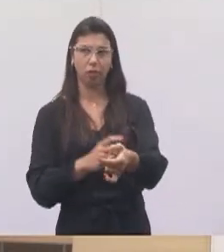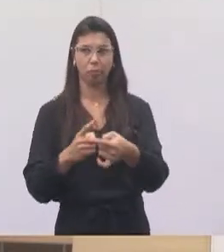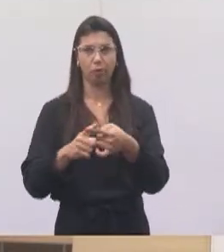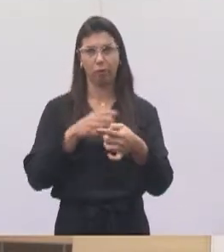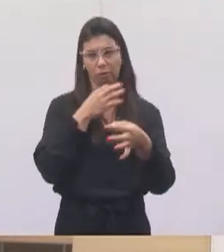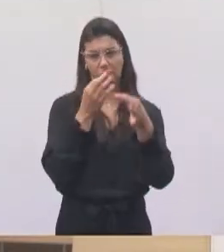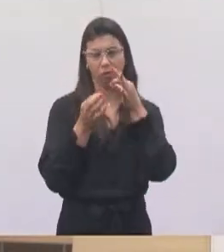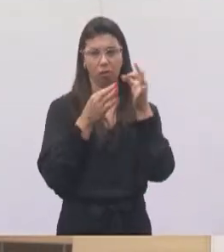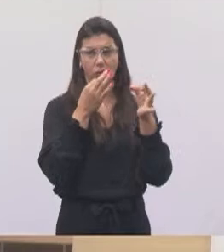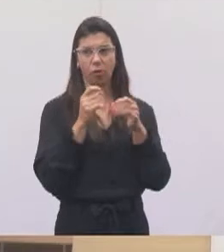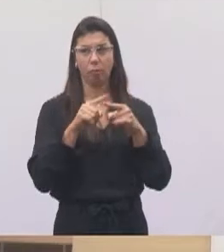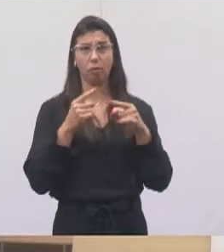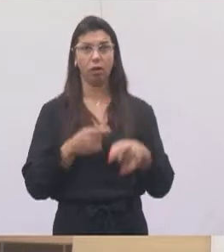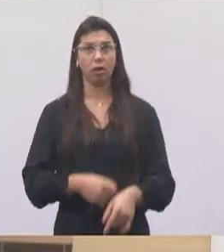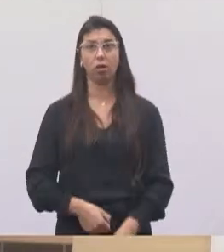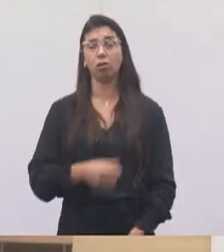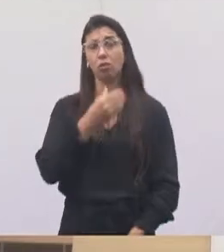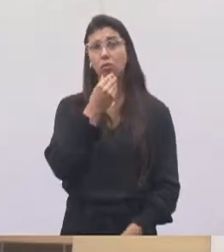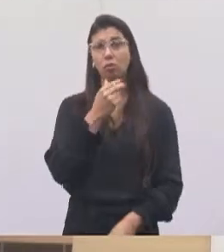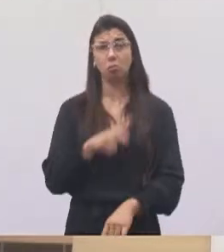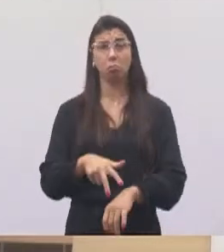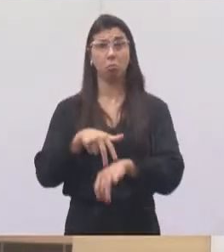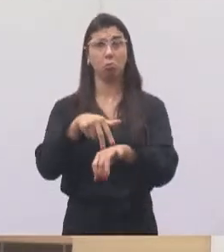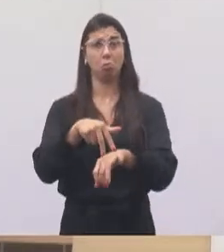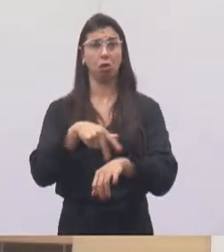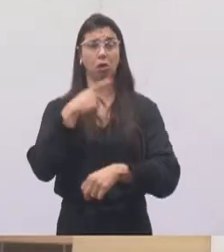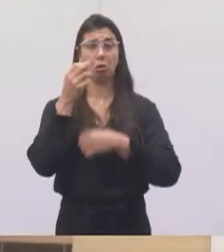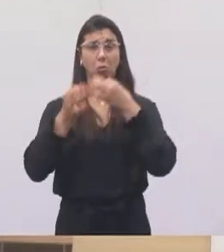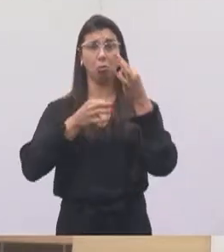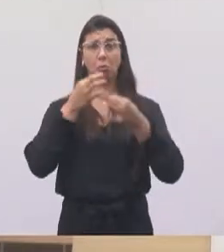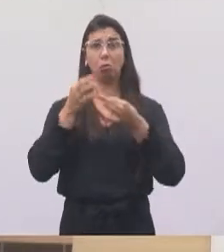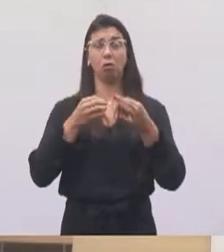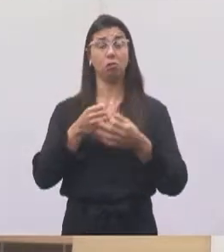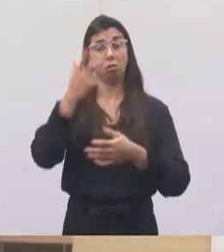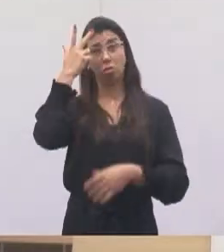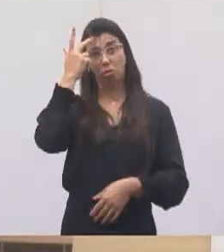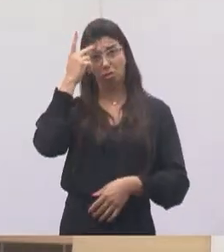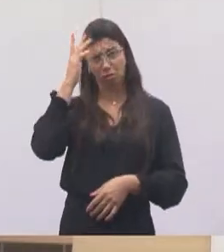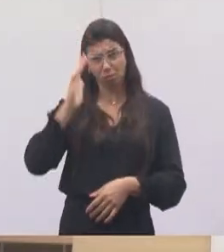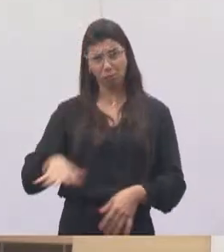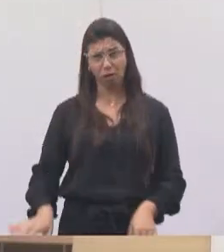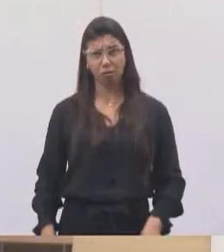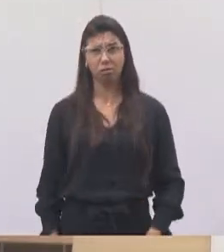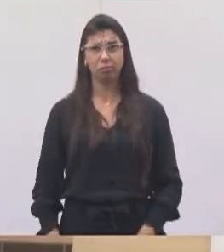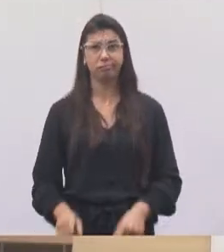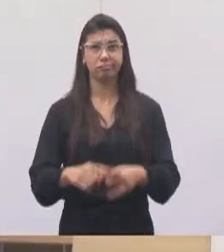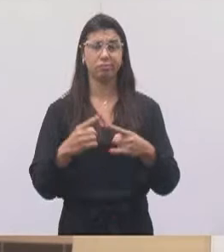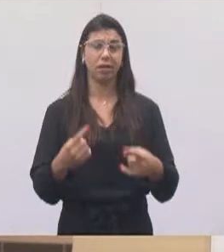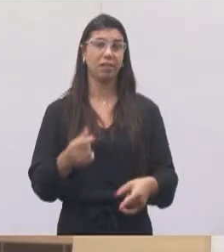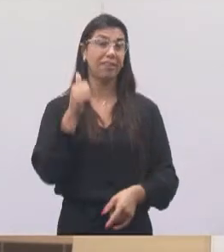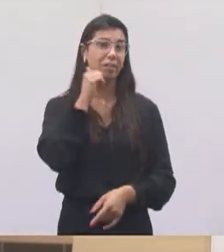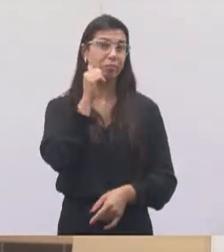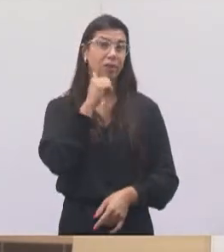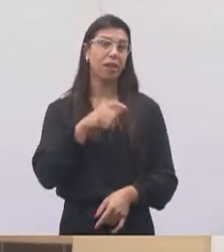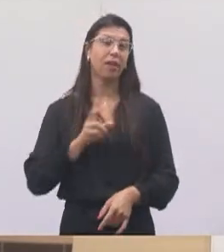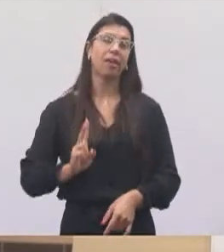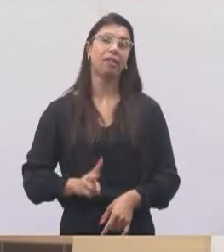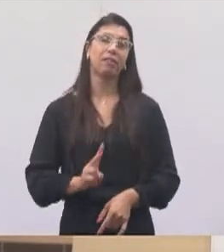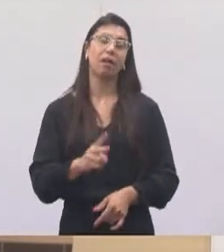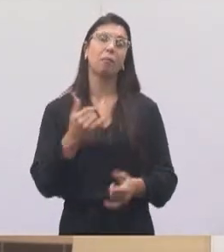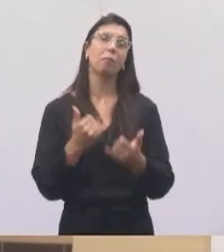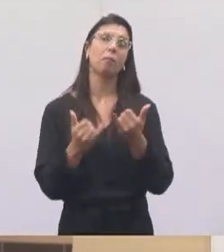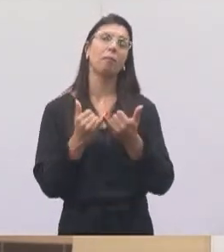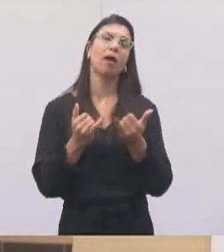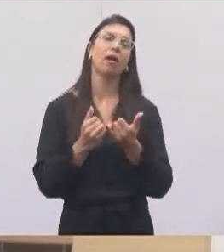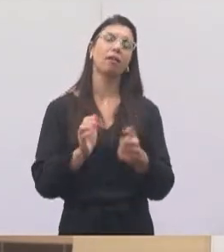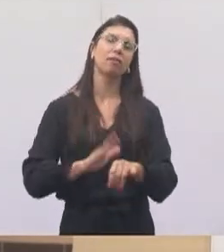O homem vem aqui, expõe sua opinião e todo mundo acha normal. A mulher, quando vem falar, ela é nervosa, ela é estressada, ela é isso, ela é aquilo